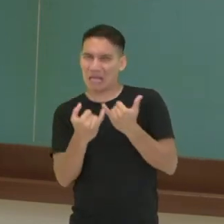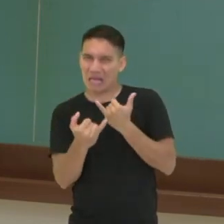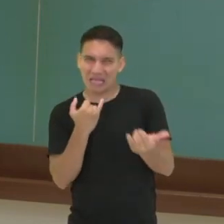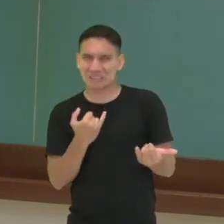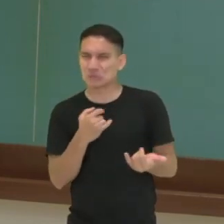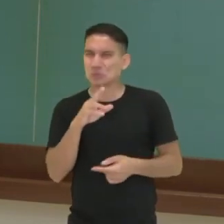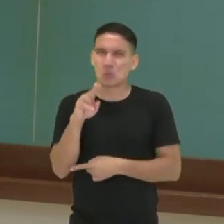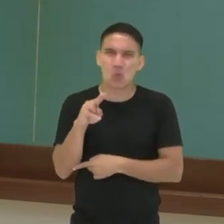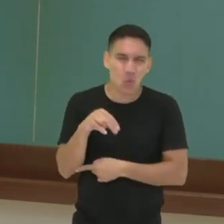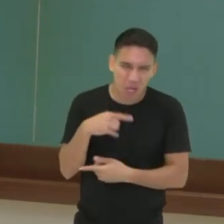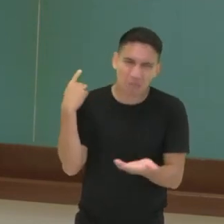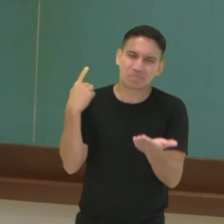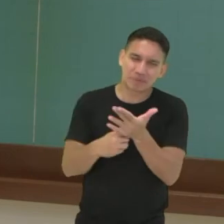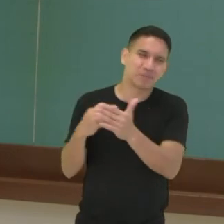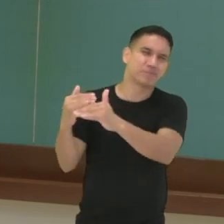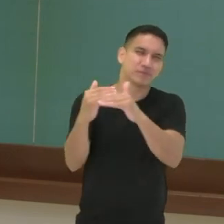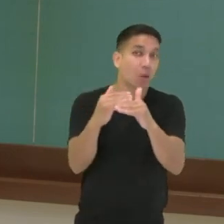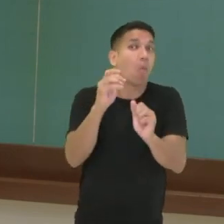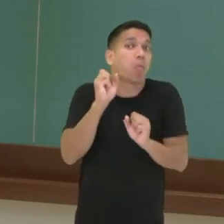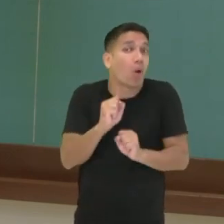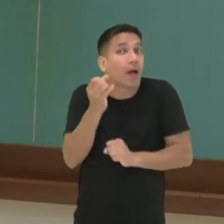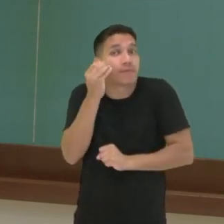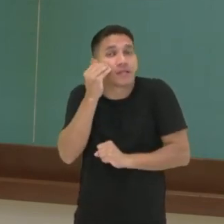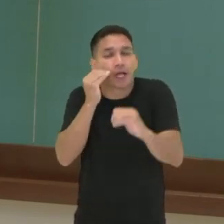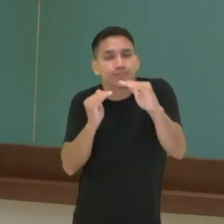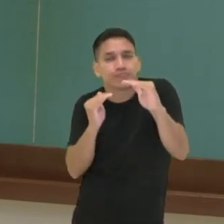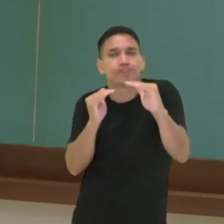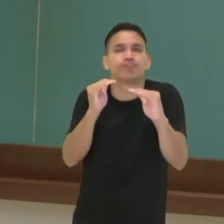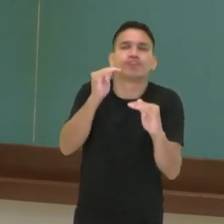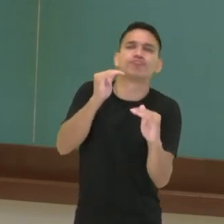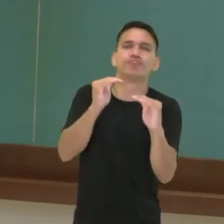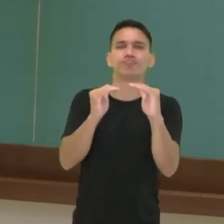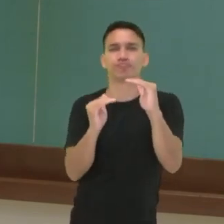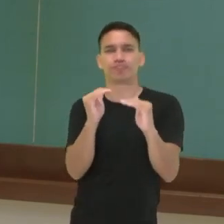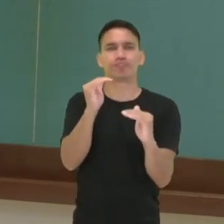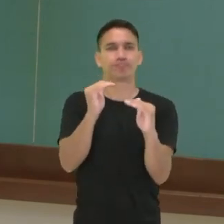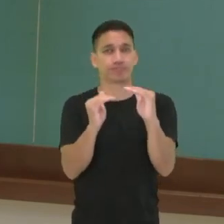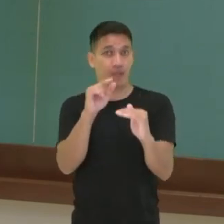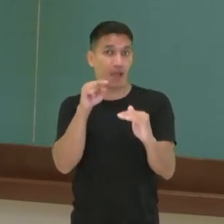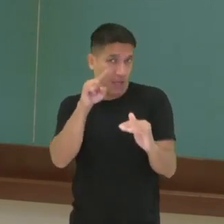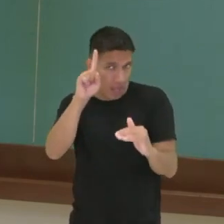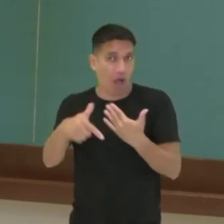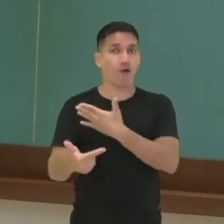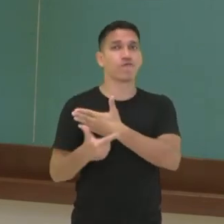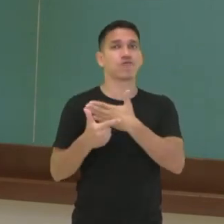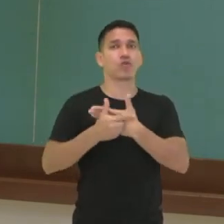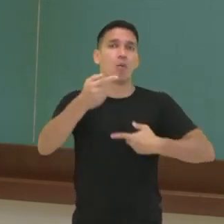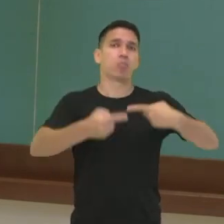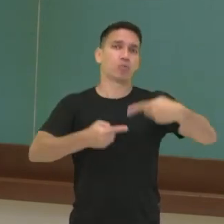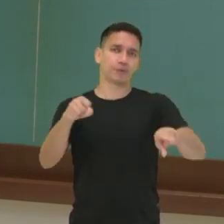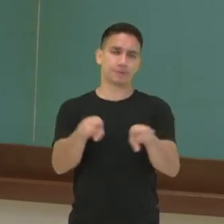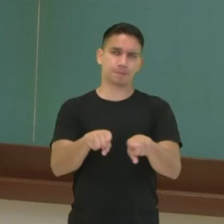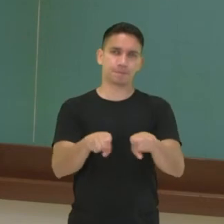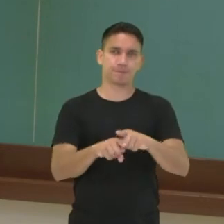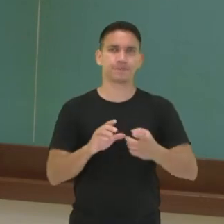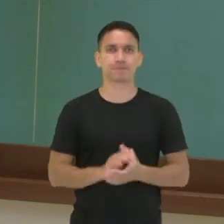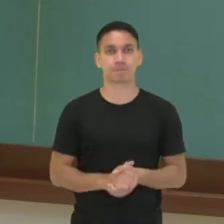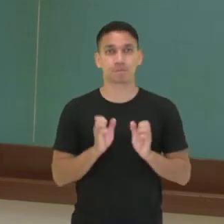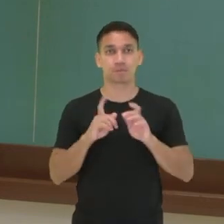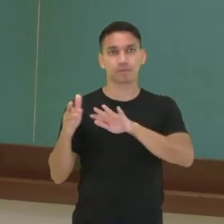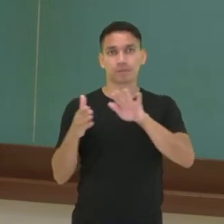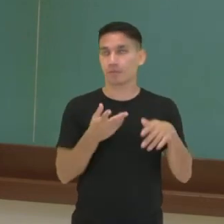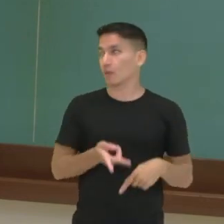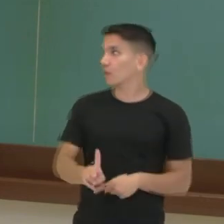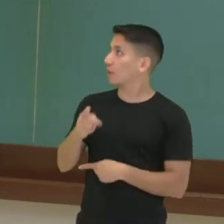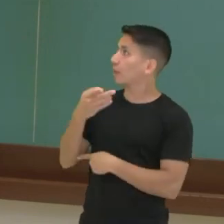gente pode buscar um equilíbrio, certo? Esse seria o papel da política também. Beleza, vamos